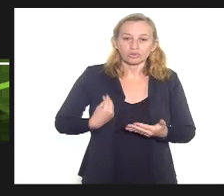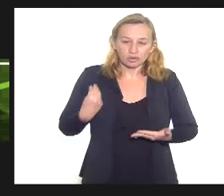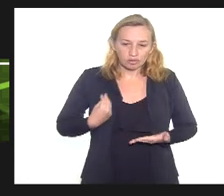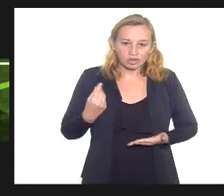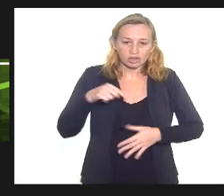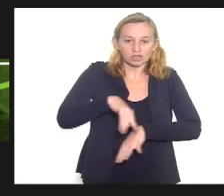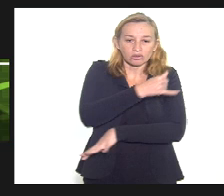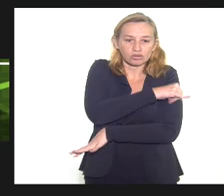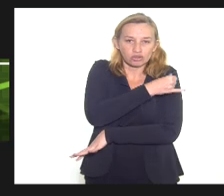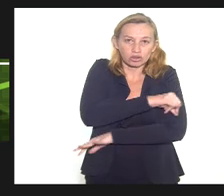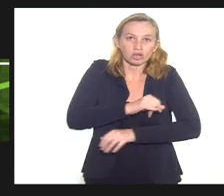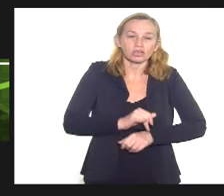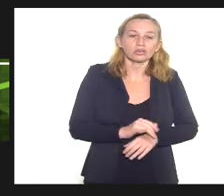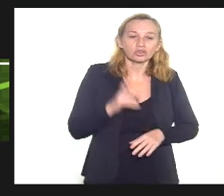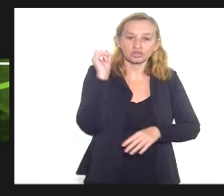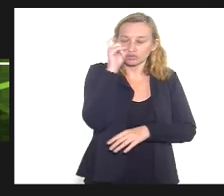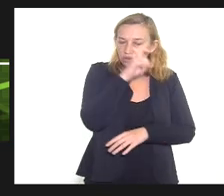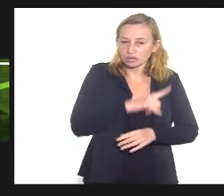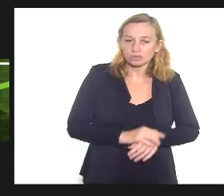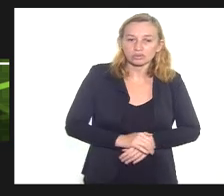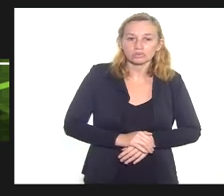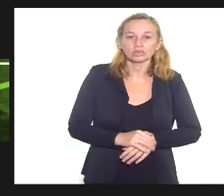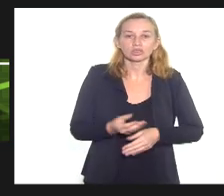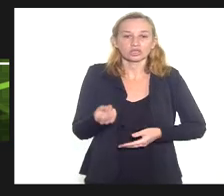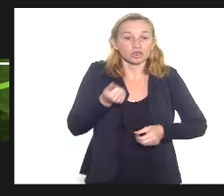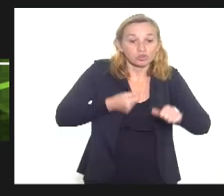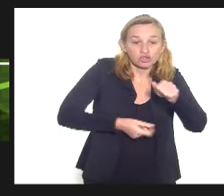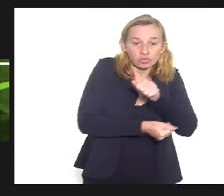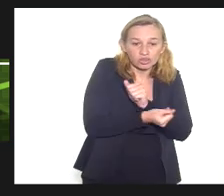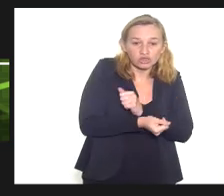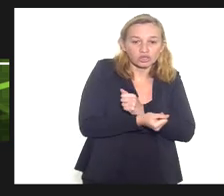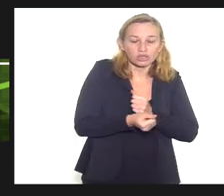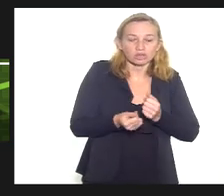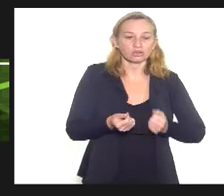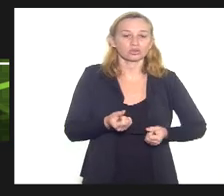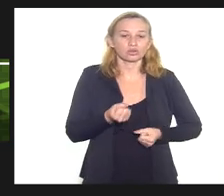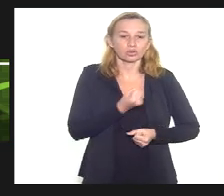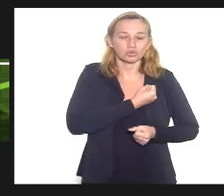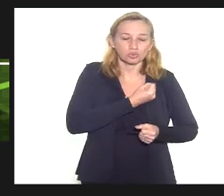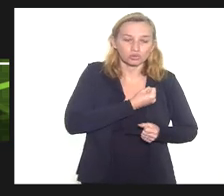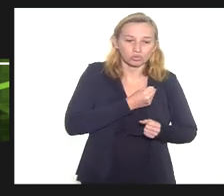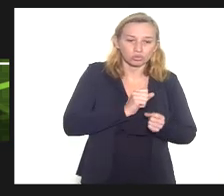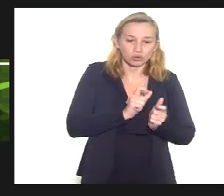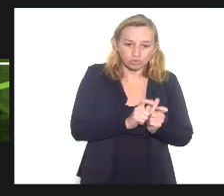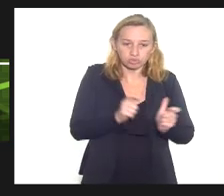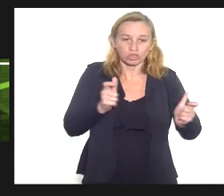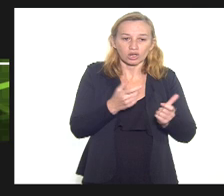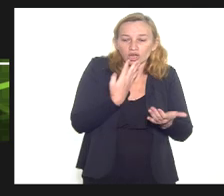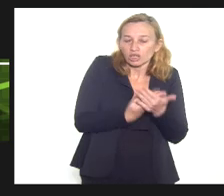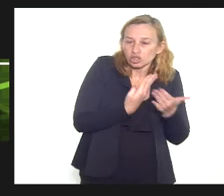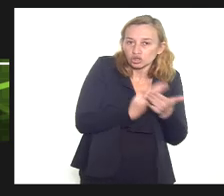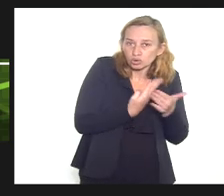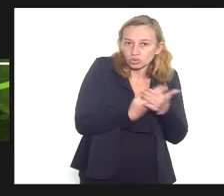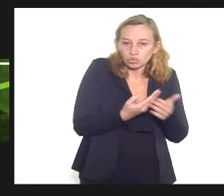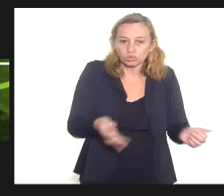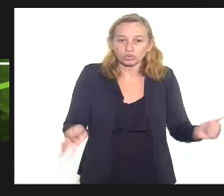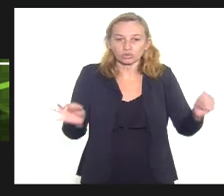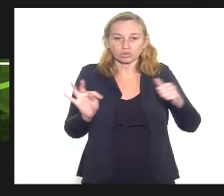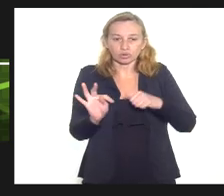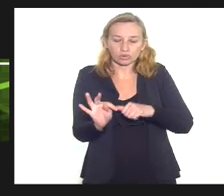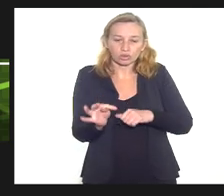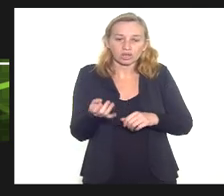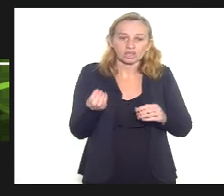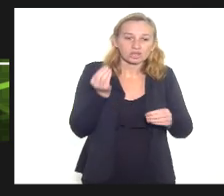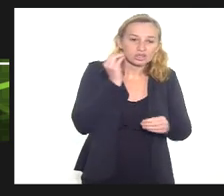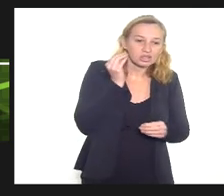de Janeiro também, dificuldades, em termos investidos em aumento de capacidade de testes, em estudos de profilaxia, nós investimos